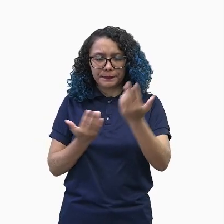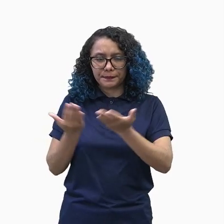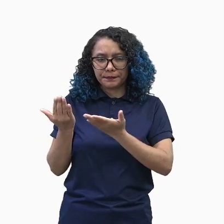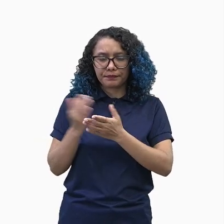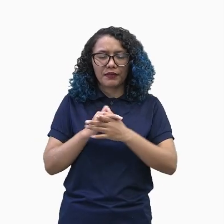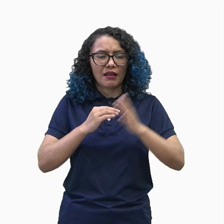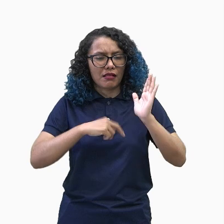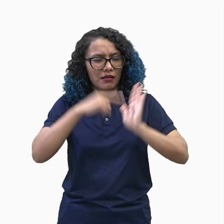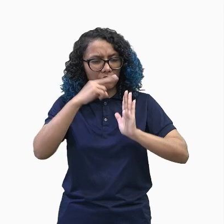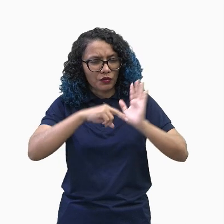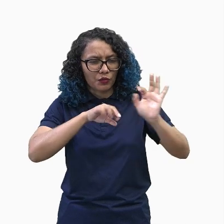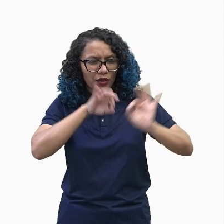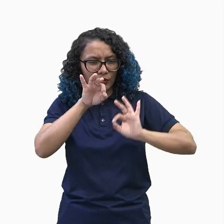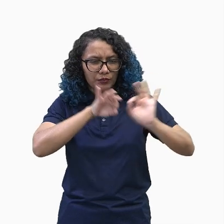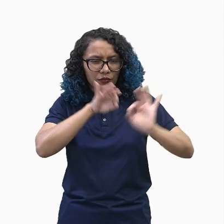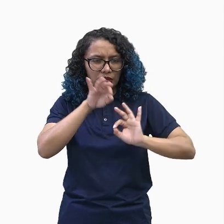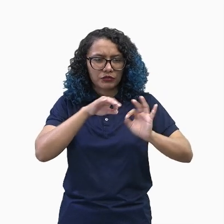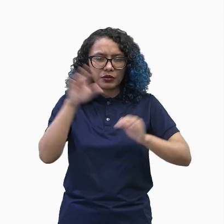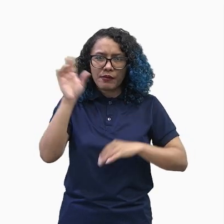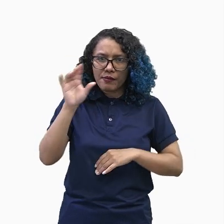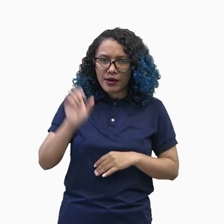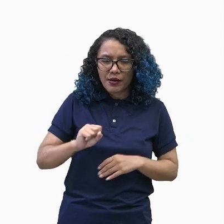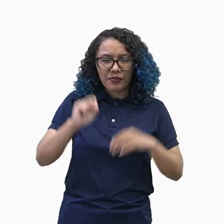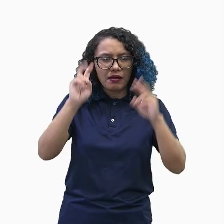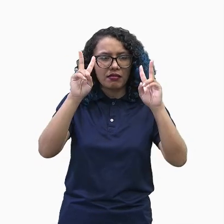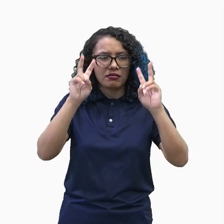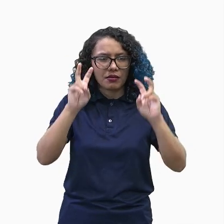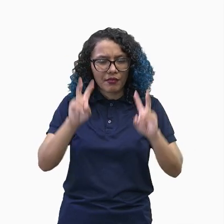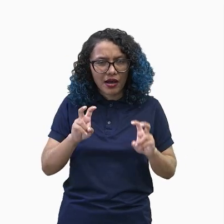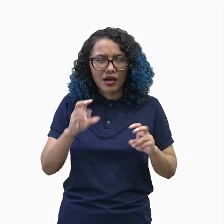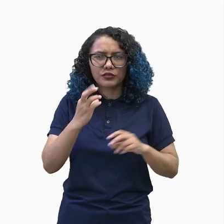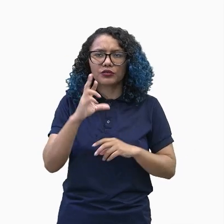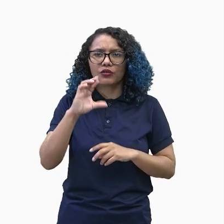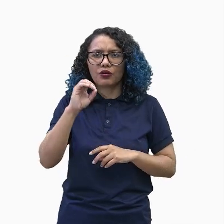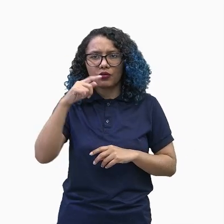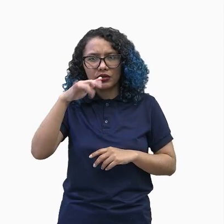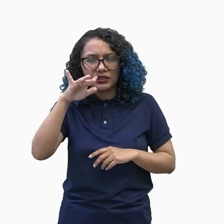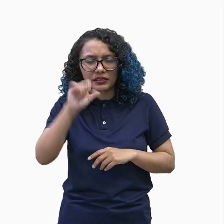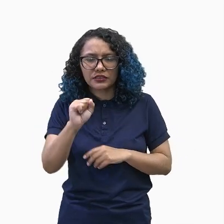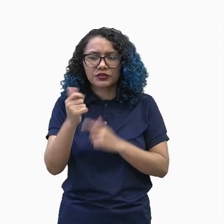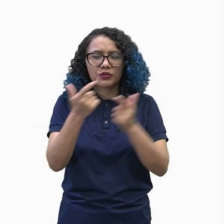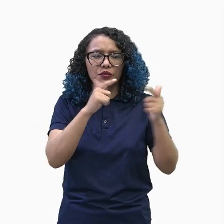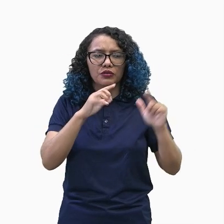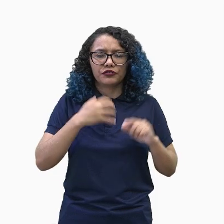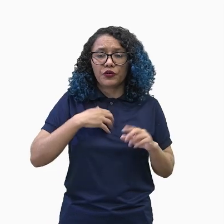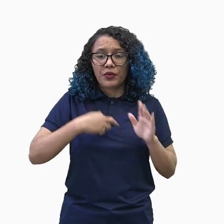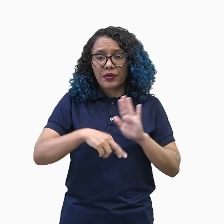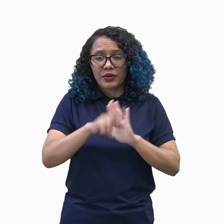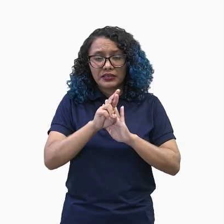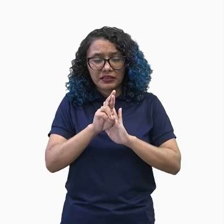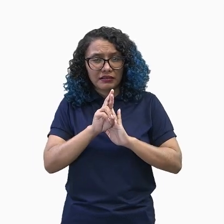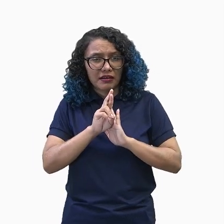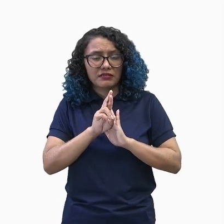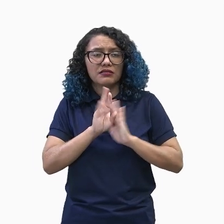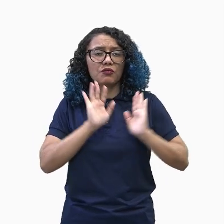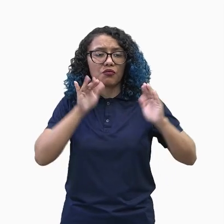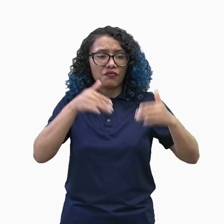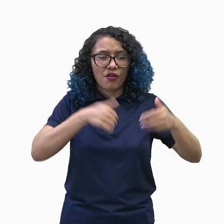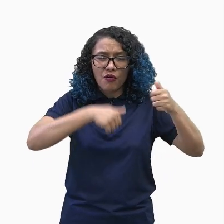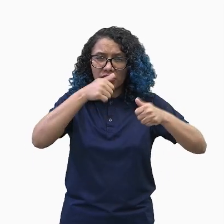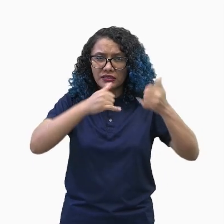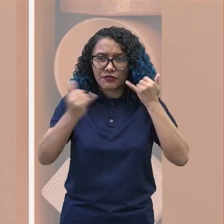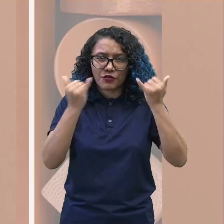e elaboração de mapas temáticos, croquis e outras formas de representação para analisar